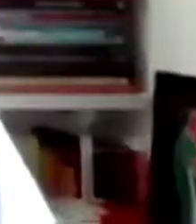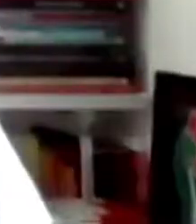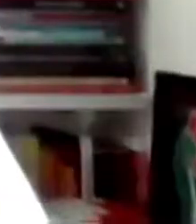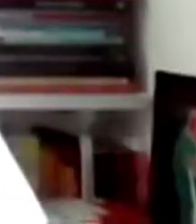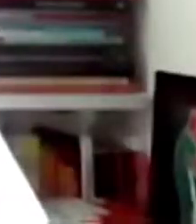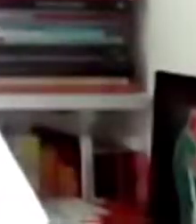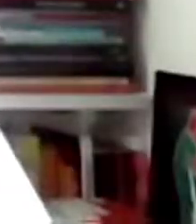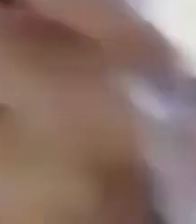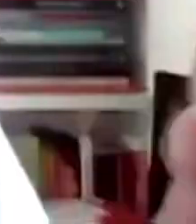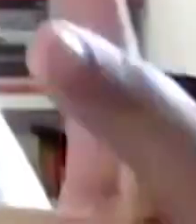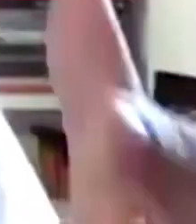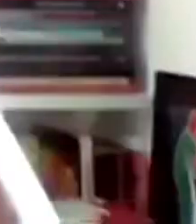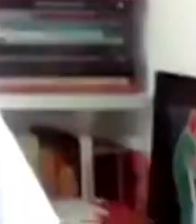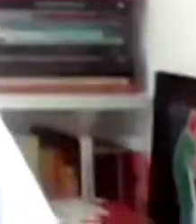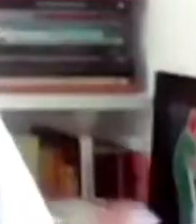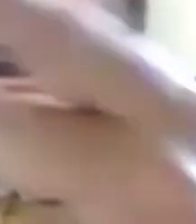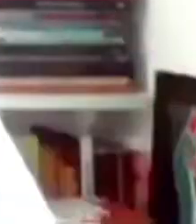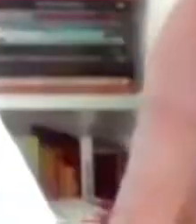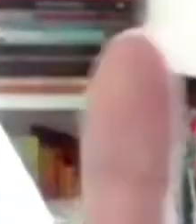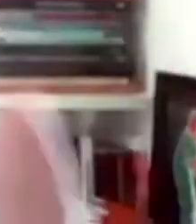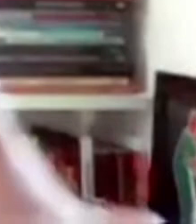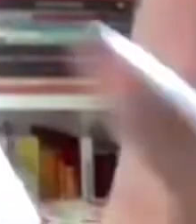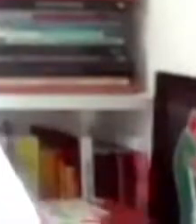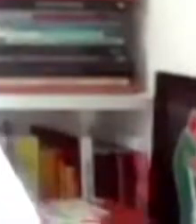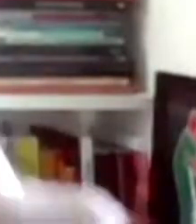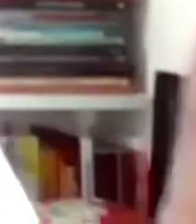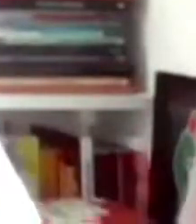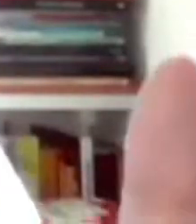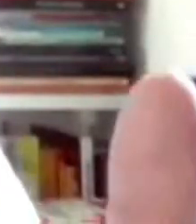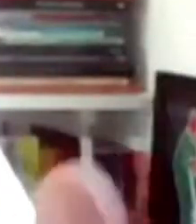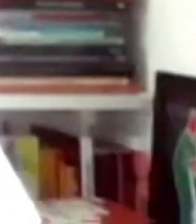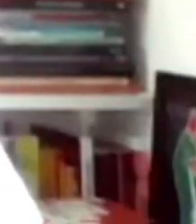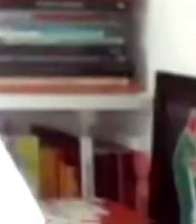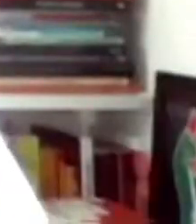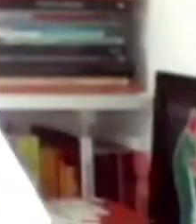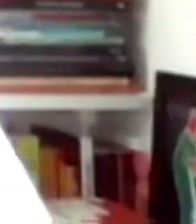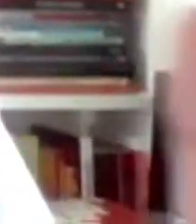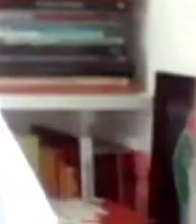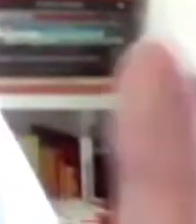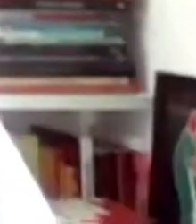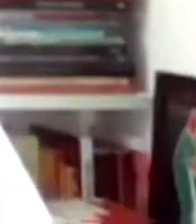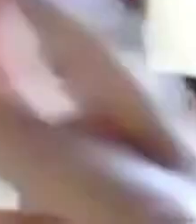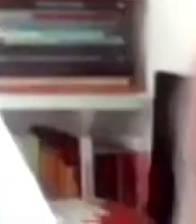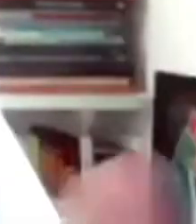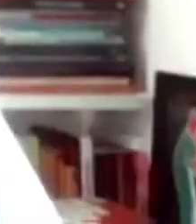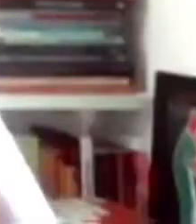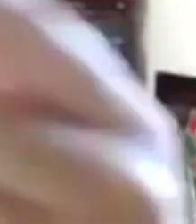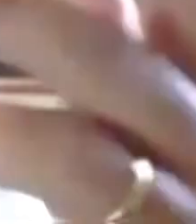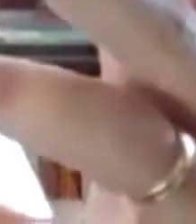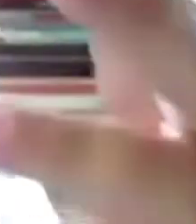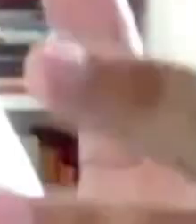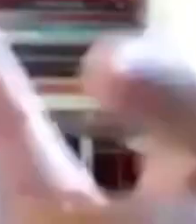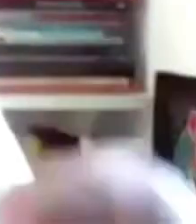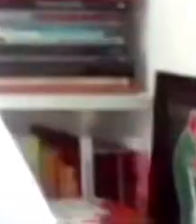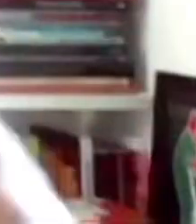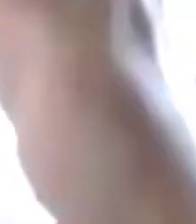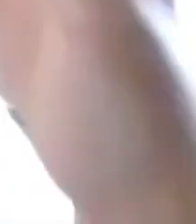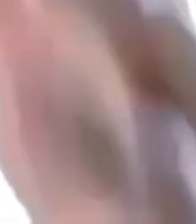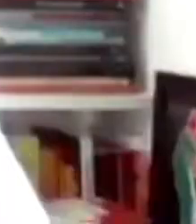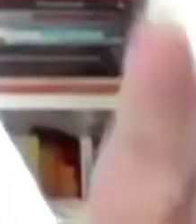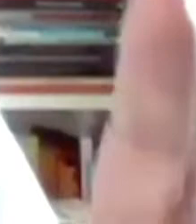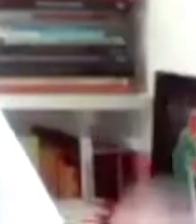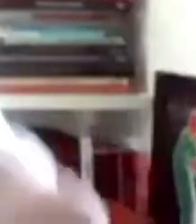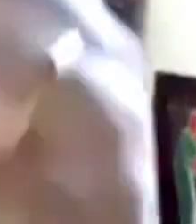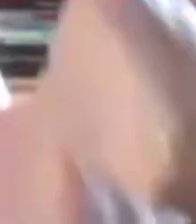e que, se não bastasse isso, também reproduz lógicas de terceirização, de convênios filantrópicas, que